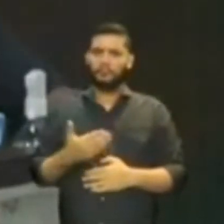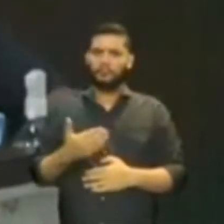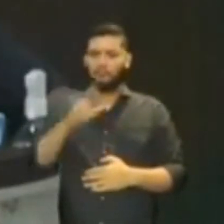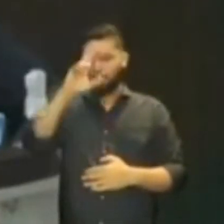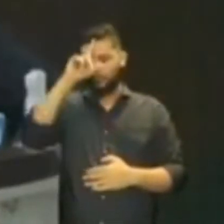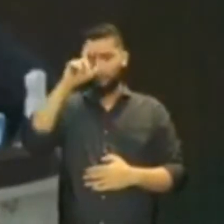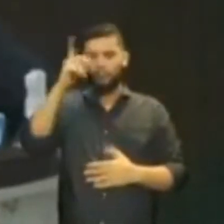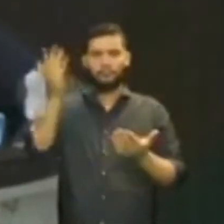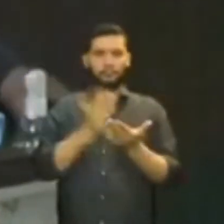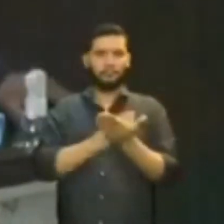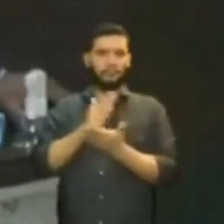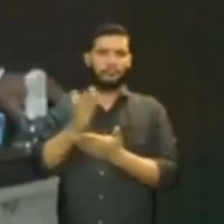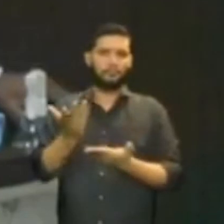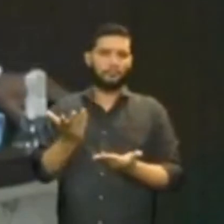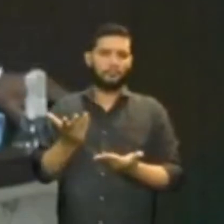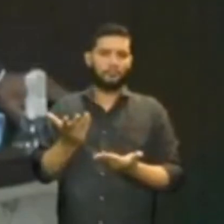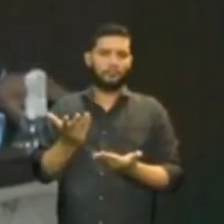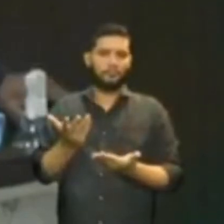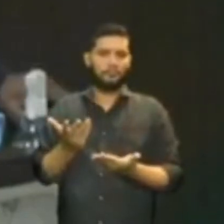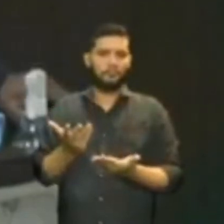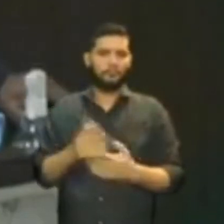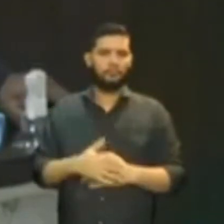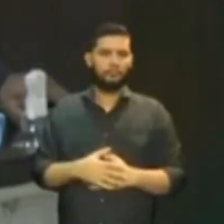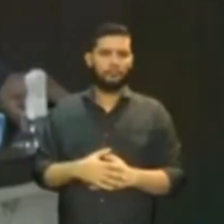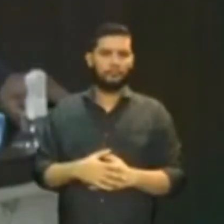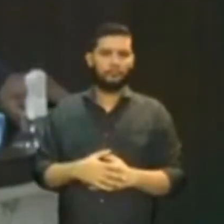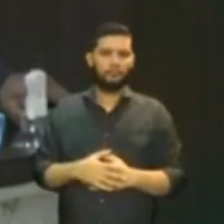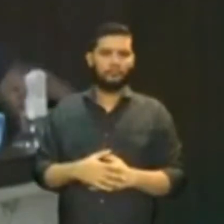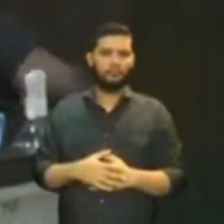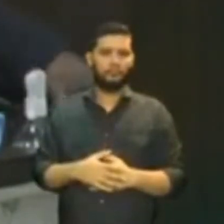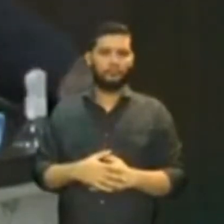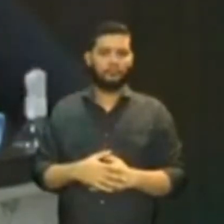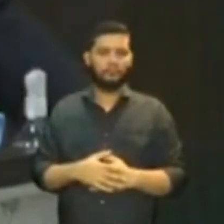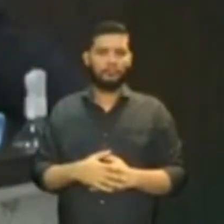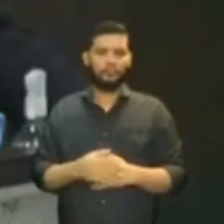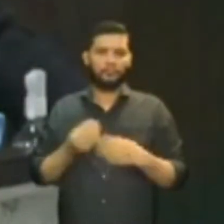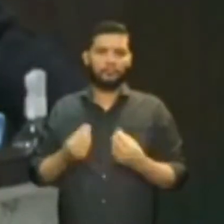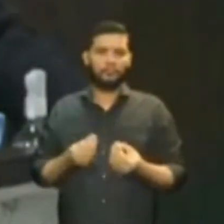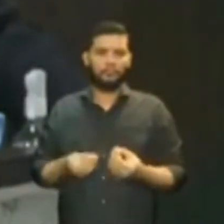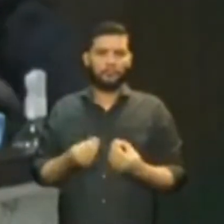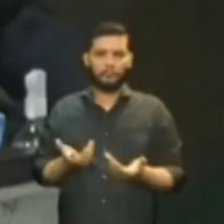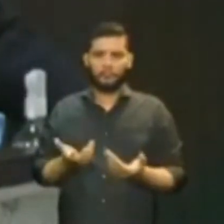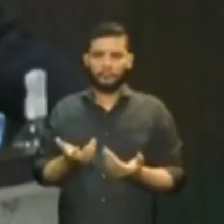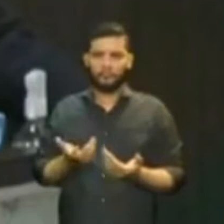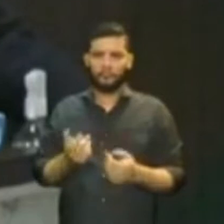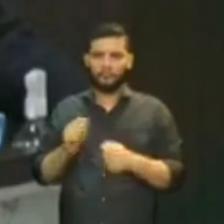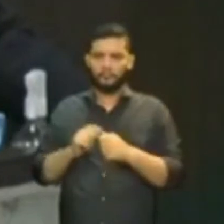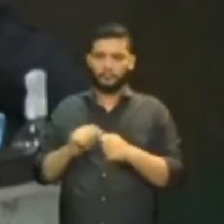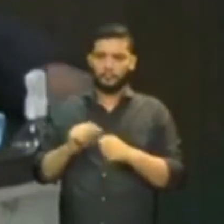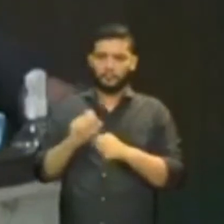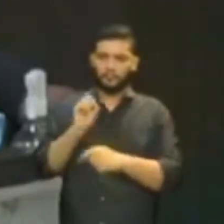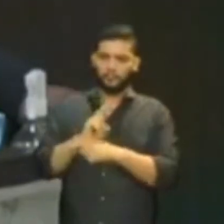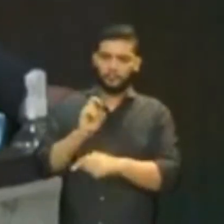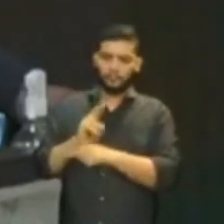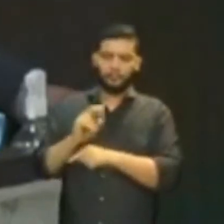esquerdo. Já começou com o pé esquerdo. Como é que se quer gerar emprego no município?